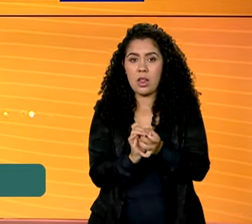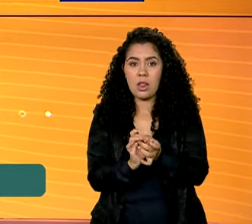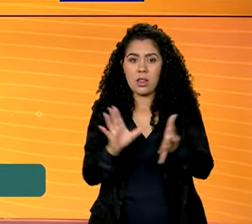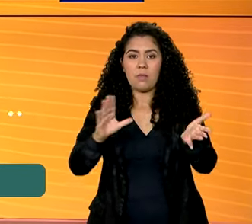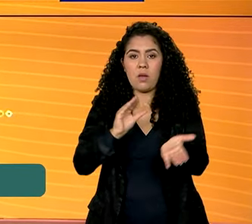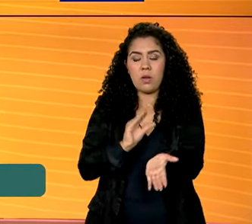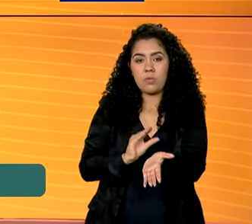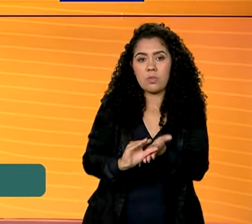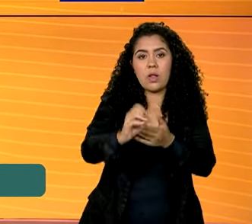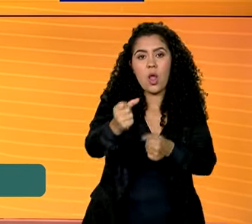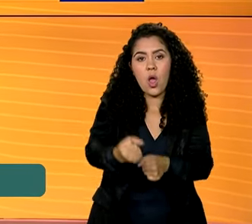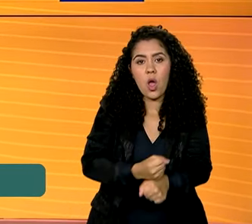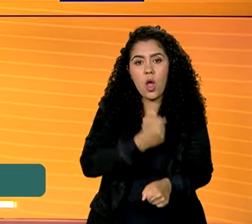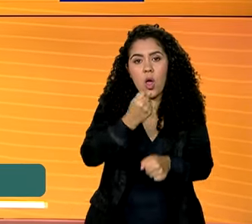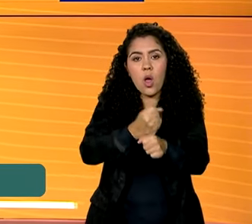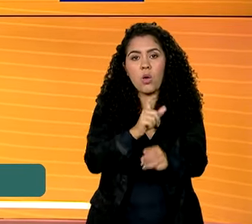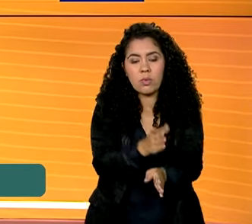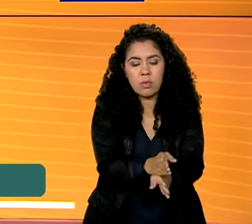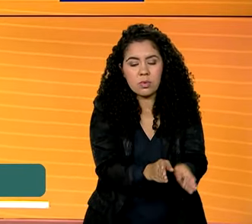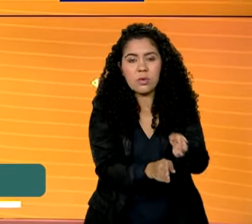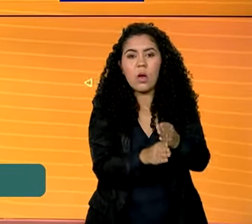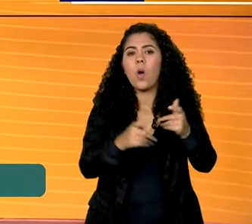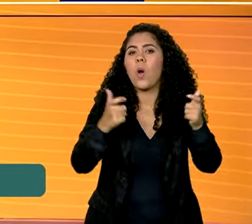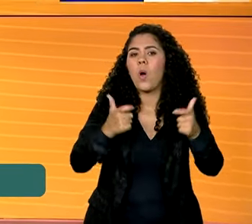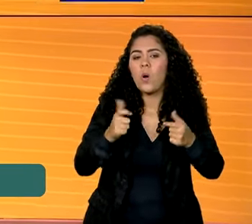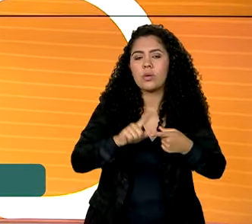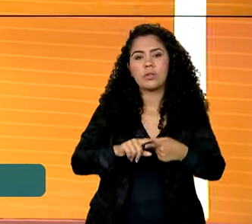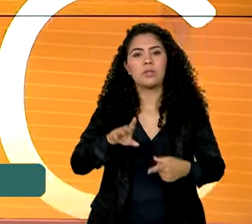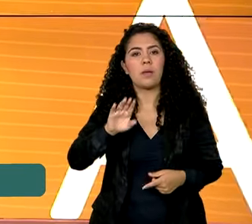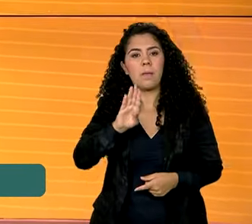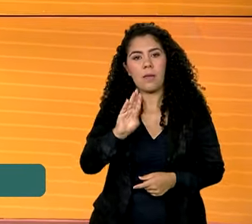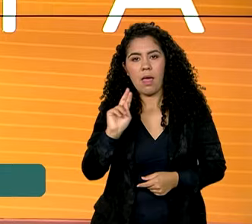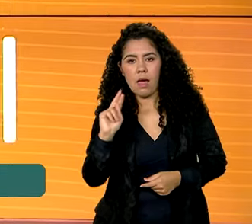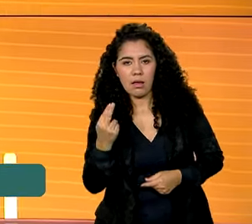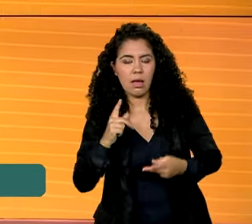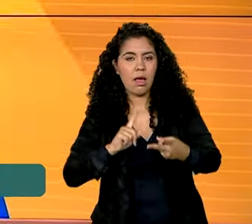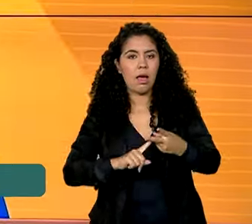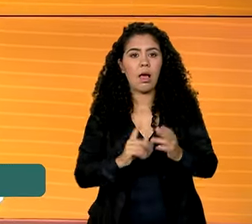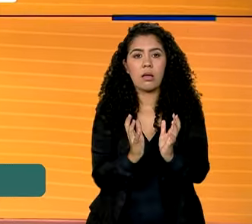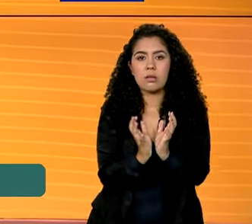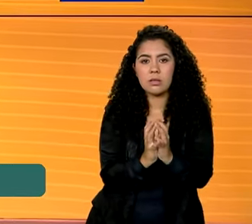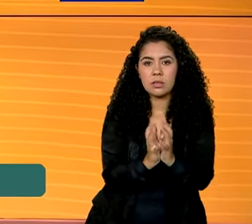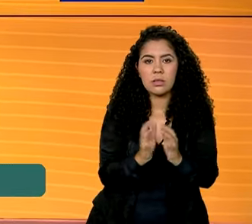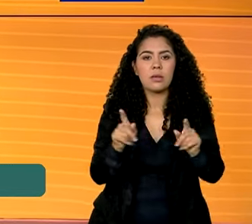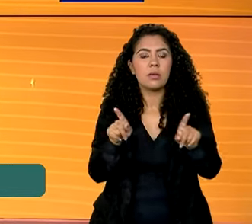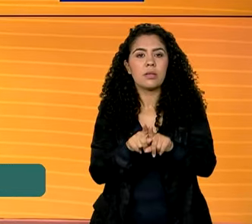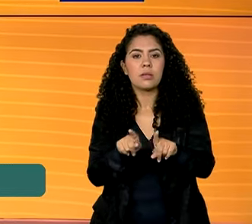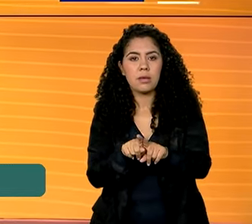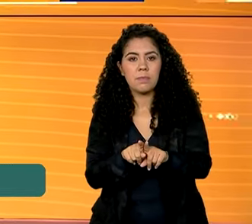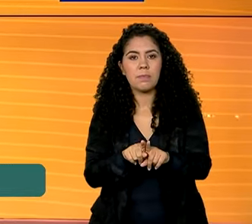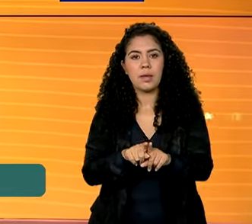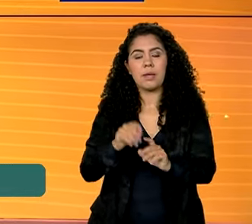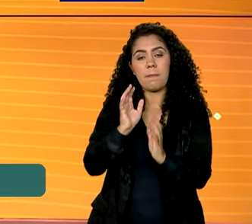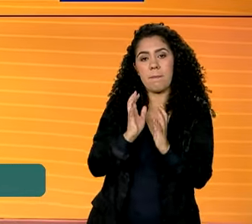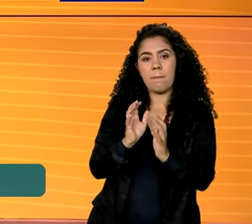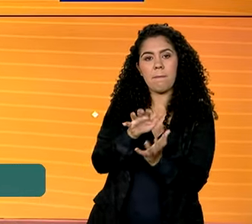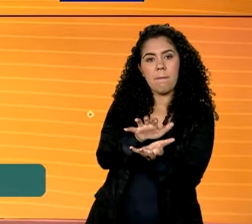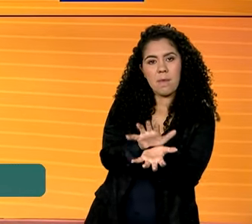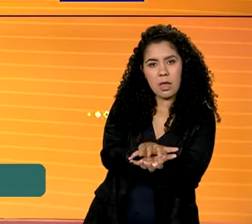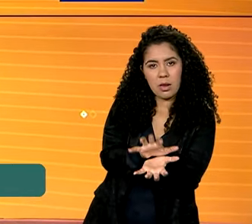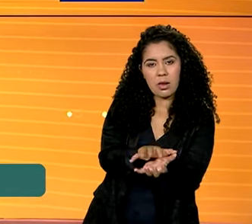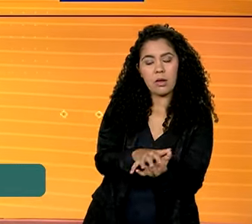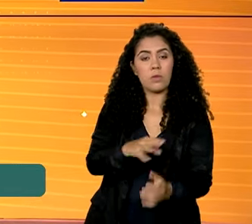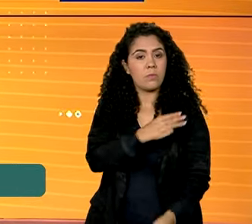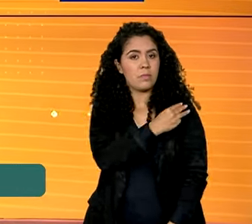obras de contenção de encostas em Belo Horizonte, Recife e Cabo de Santo Agostinho, também em Pernambuco. O ministro